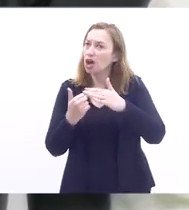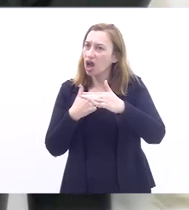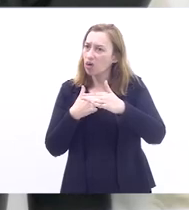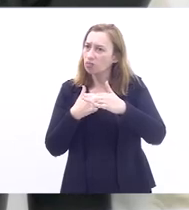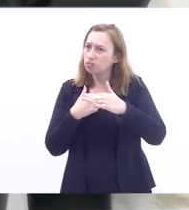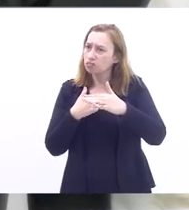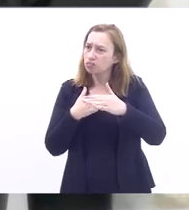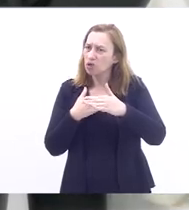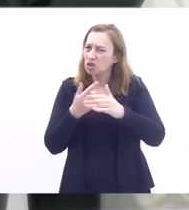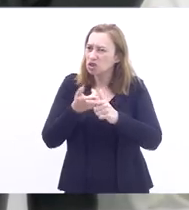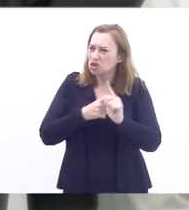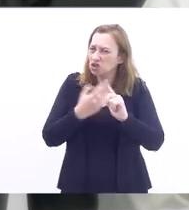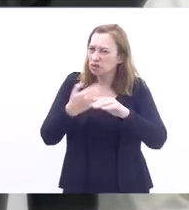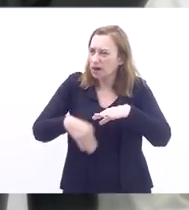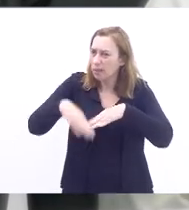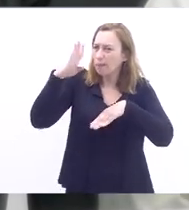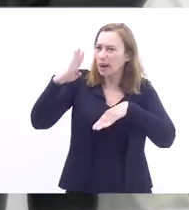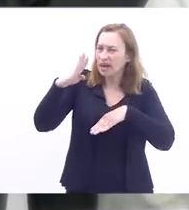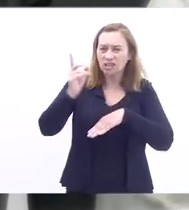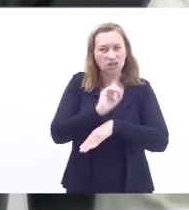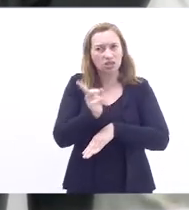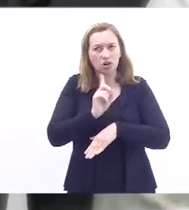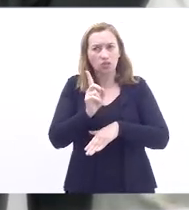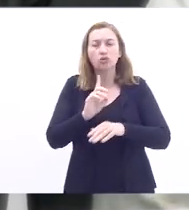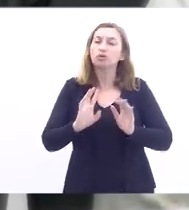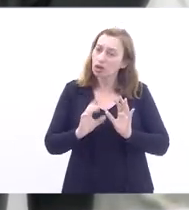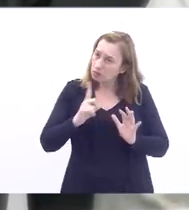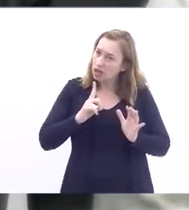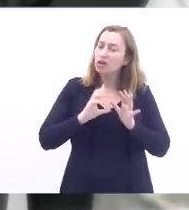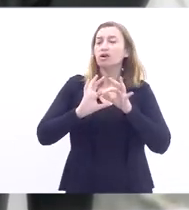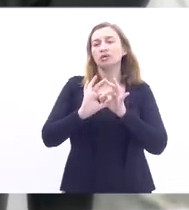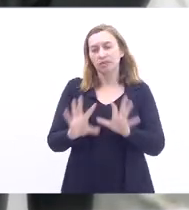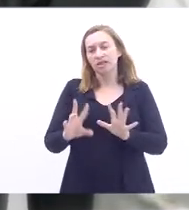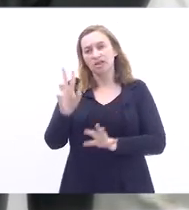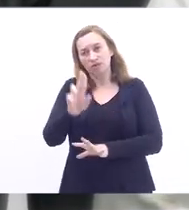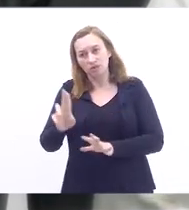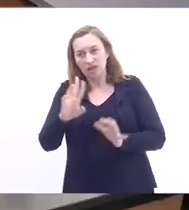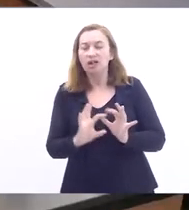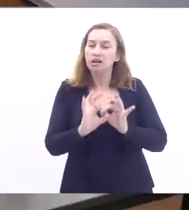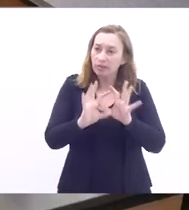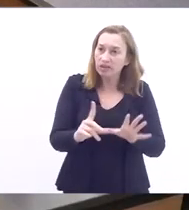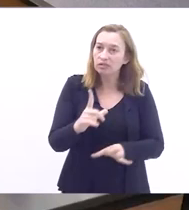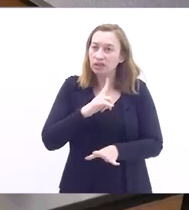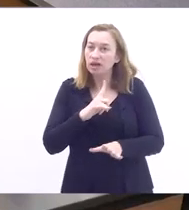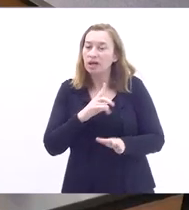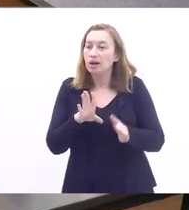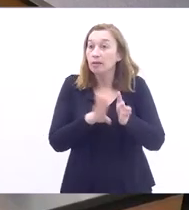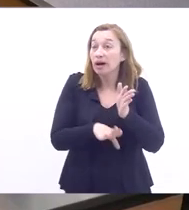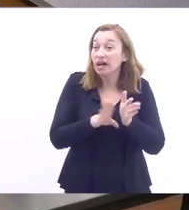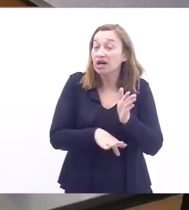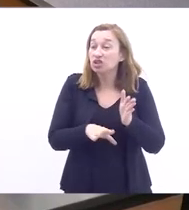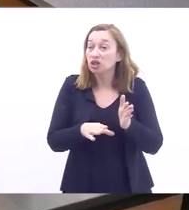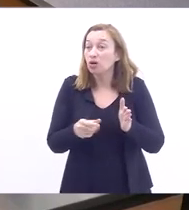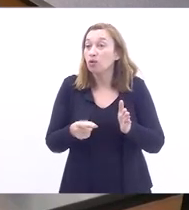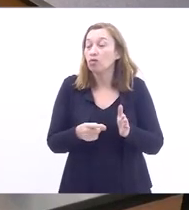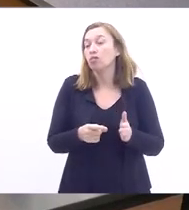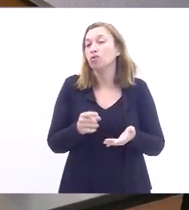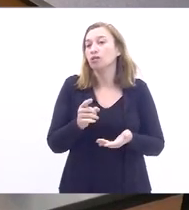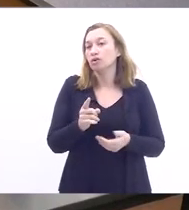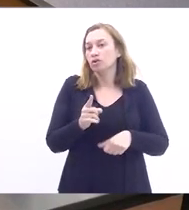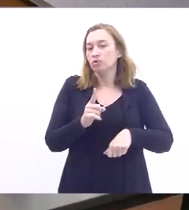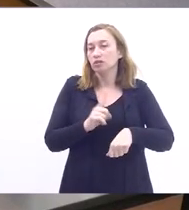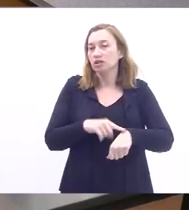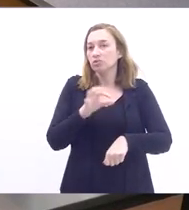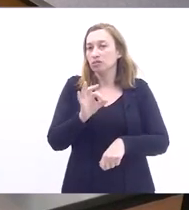pessoal entendeu Eu tenho o motorista assum A universidade tem uma autorização para poder gastar Então não é um aumento